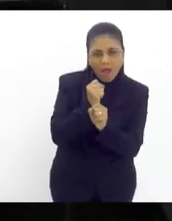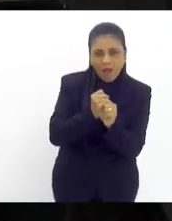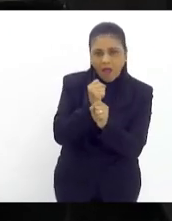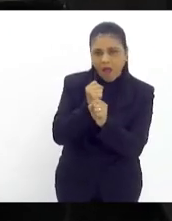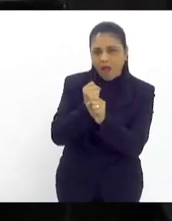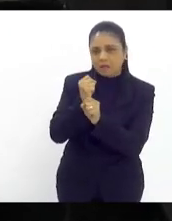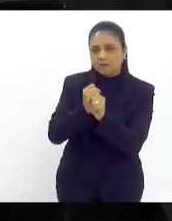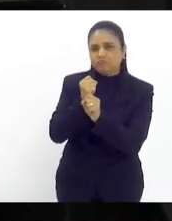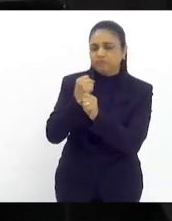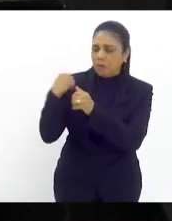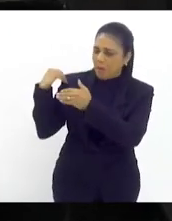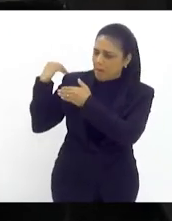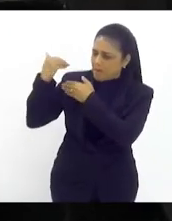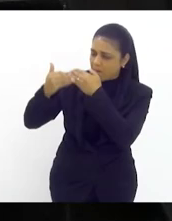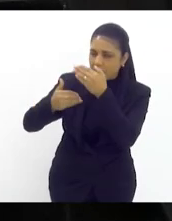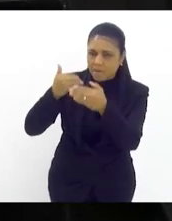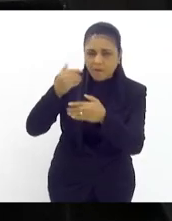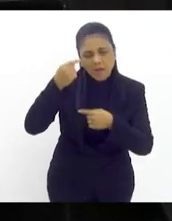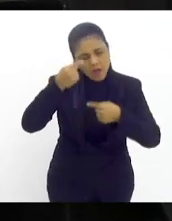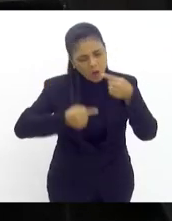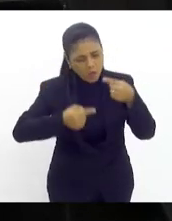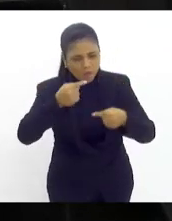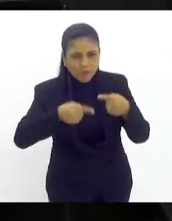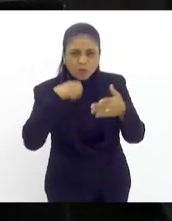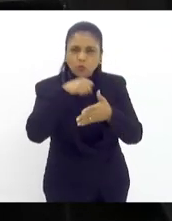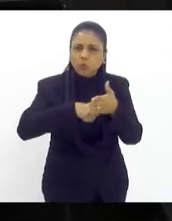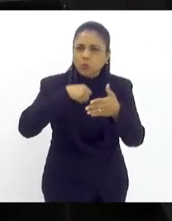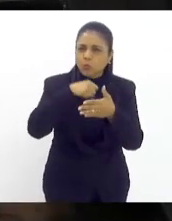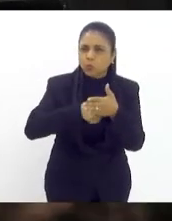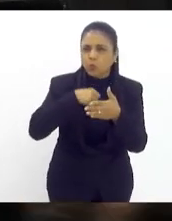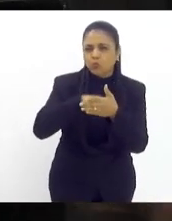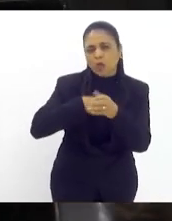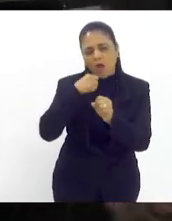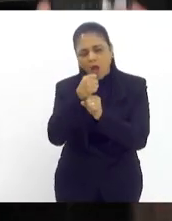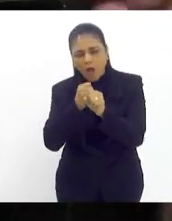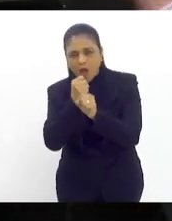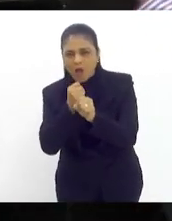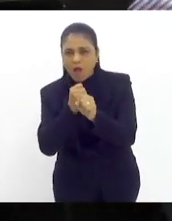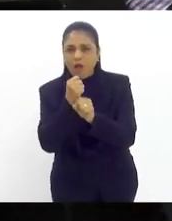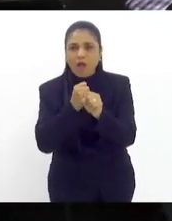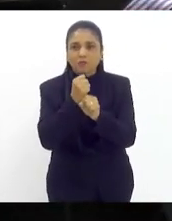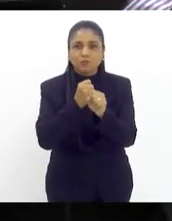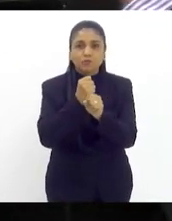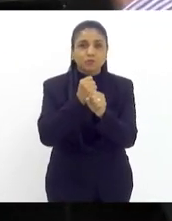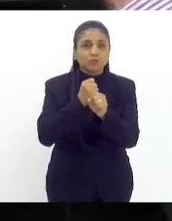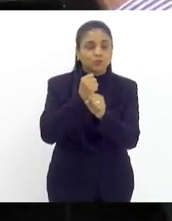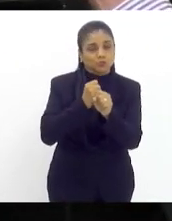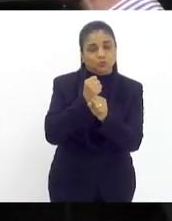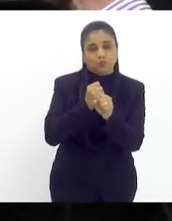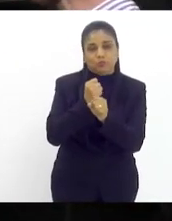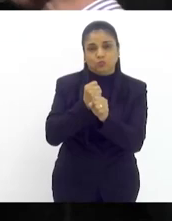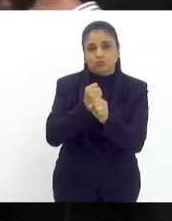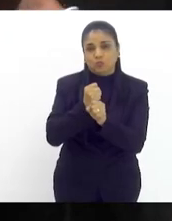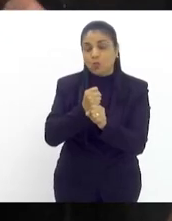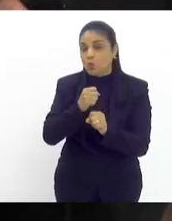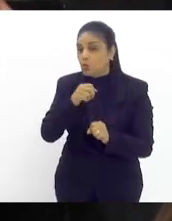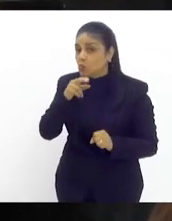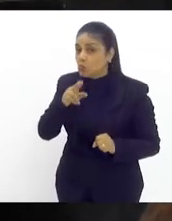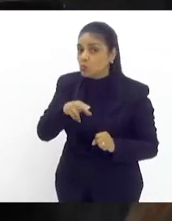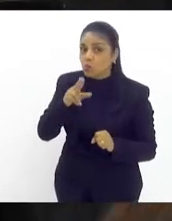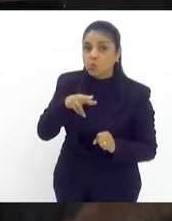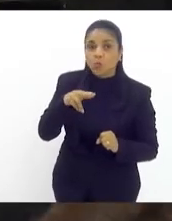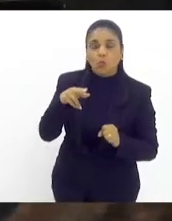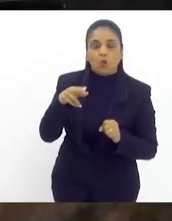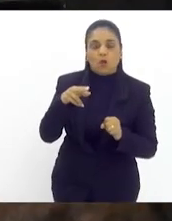essa trajetórias de debates de lutas jamais jamais propusemos e